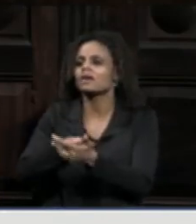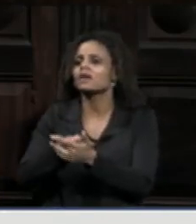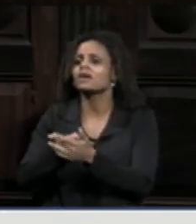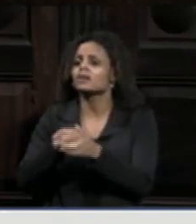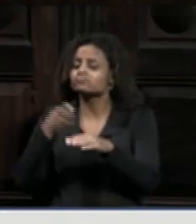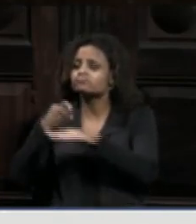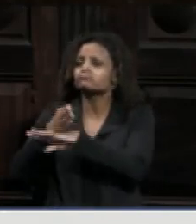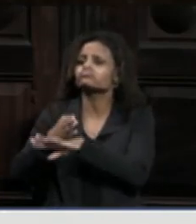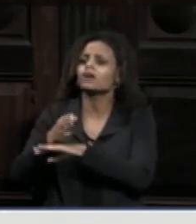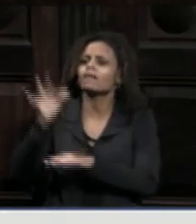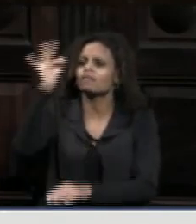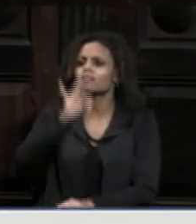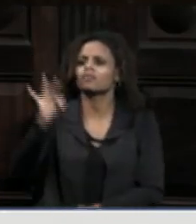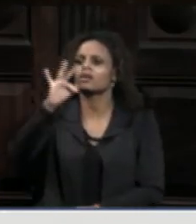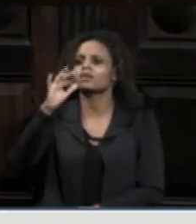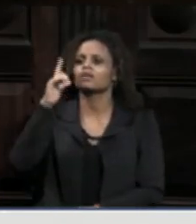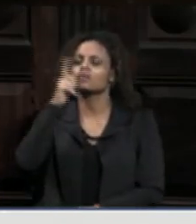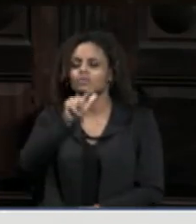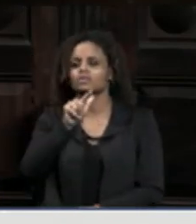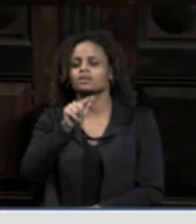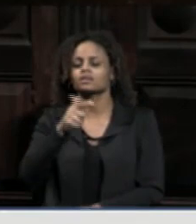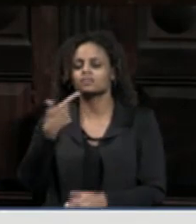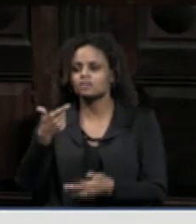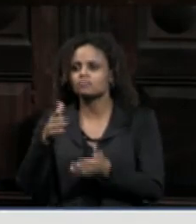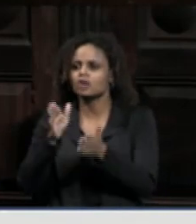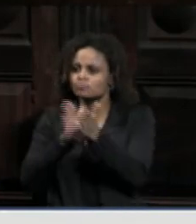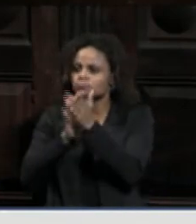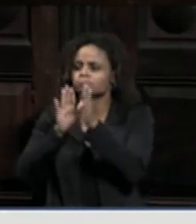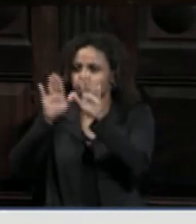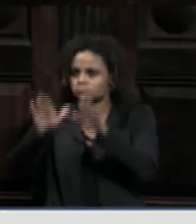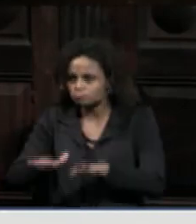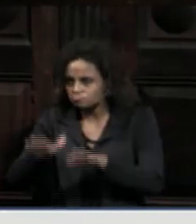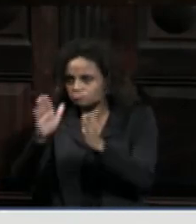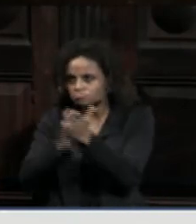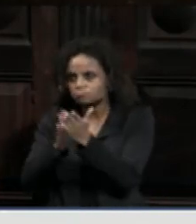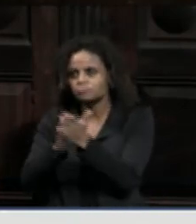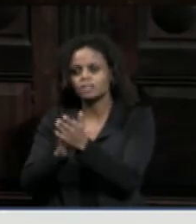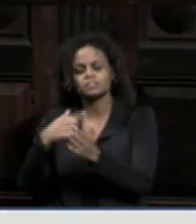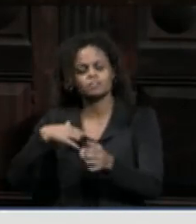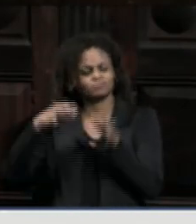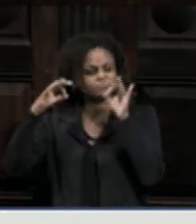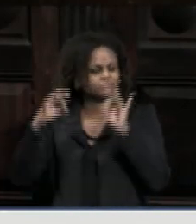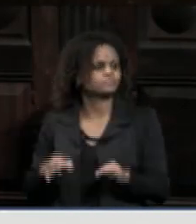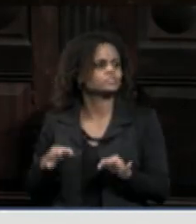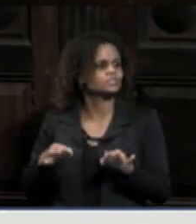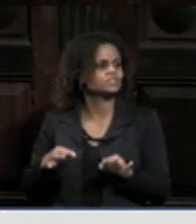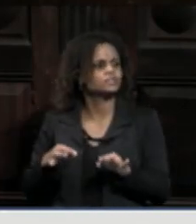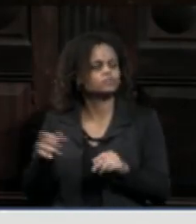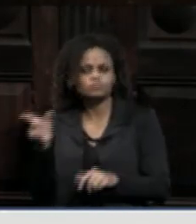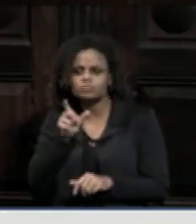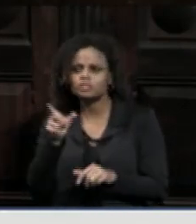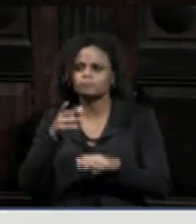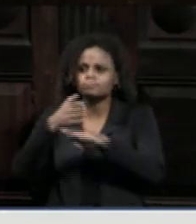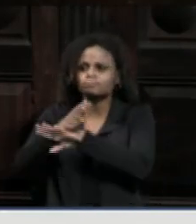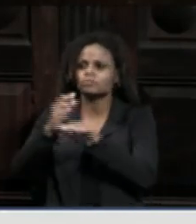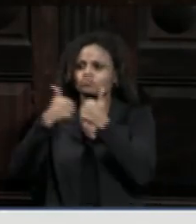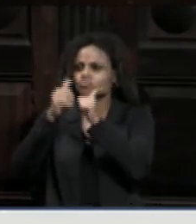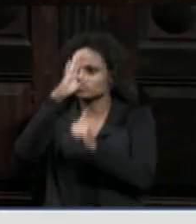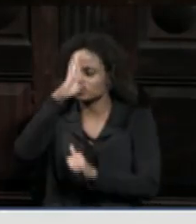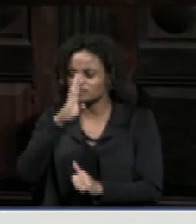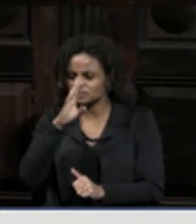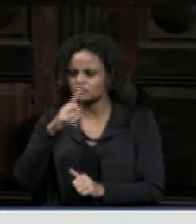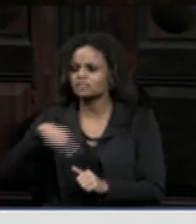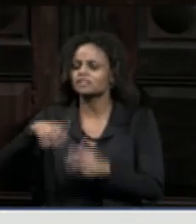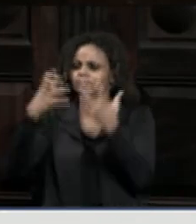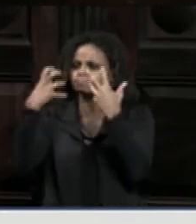superior, em homenagem à classe trabalhadora, é que eu tenho certeza que o passe livre será